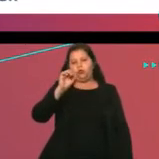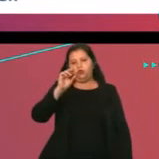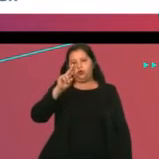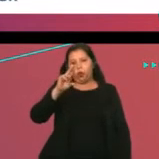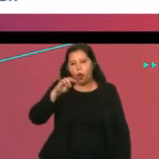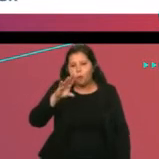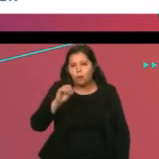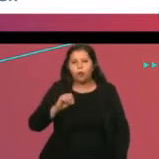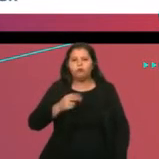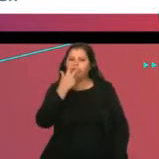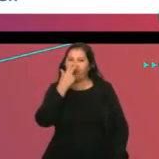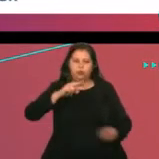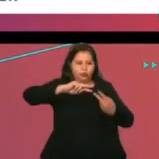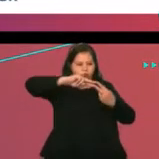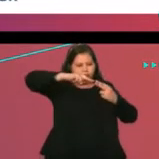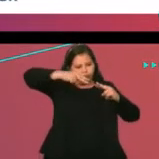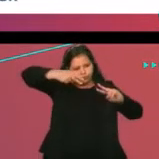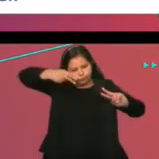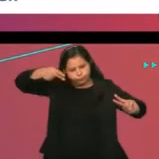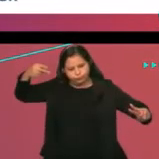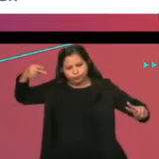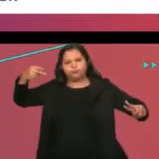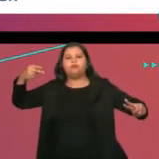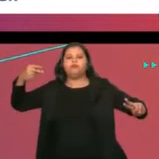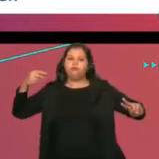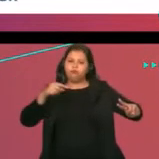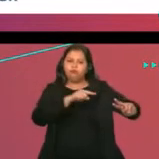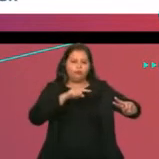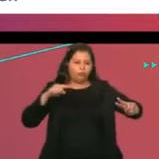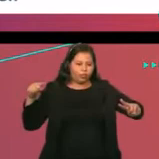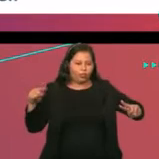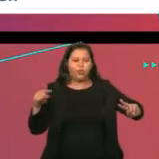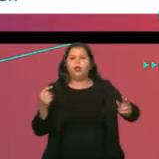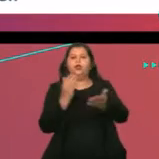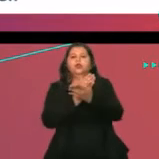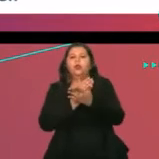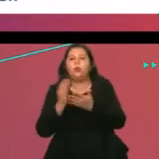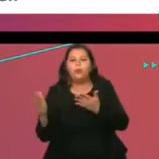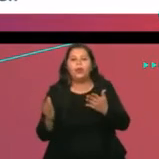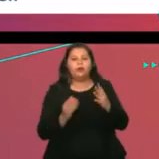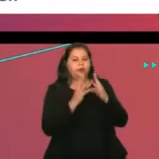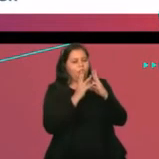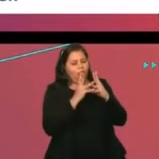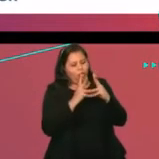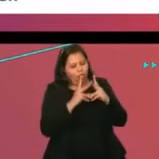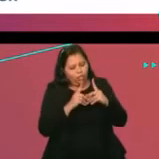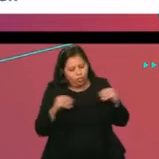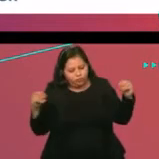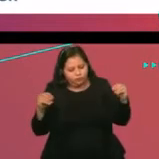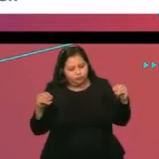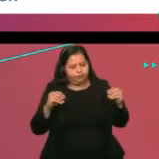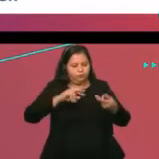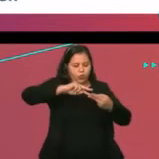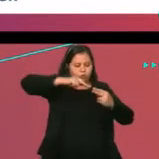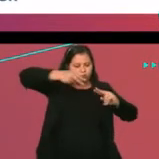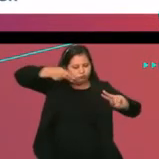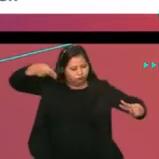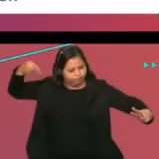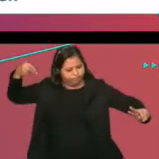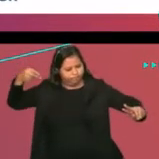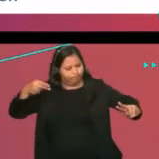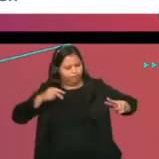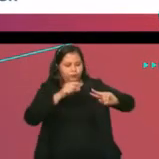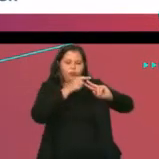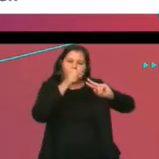cadastro de tênis Ok se você usa muito o cadastro de tênis esfiapa sua ponteira que que vai acontecer aquele